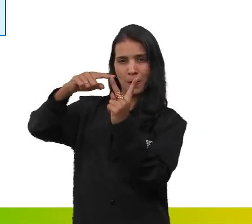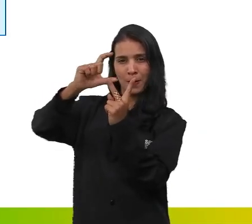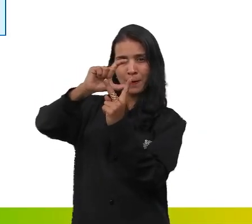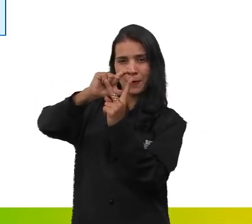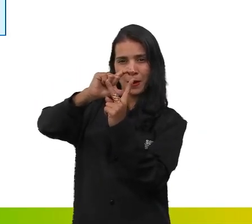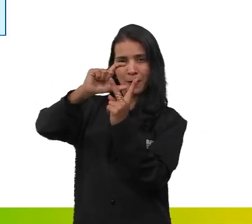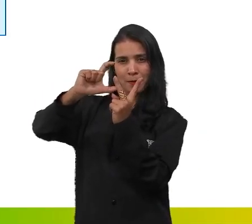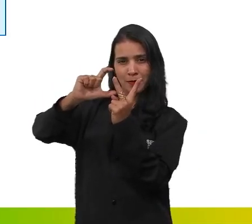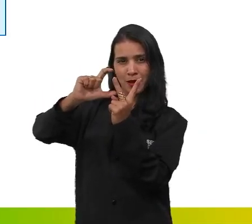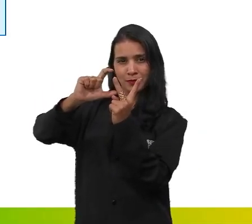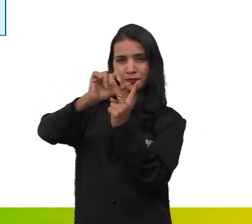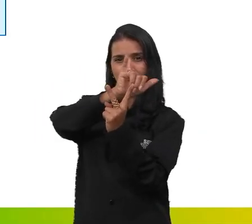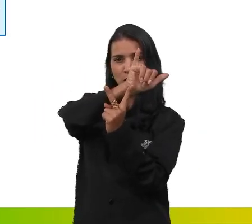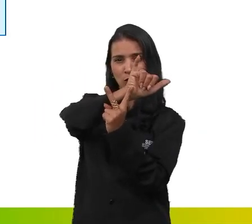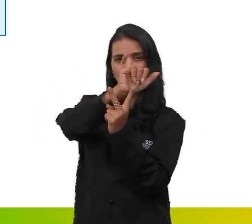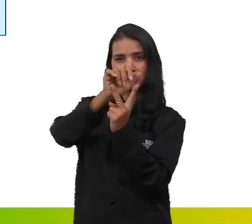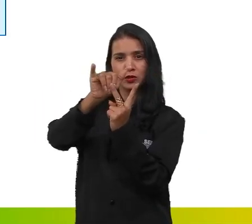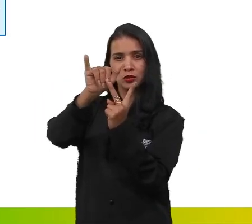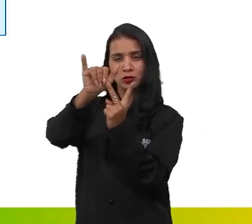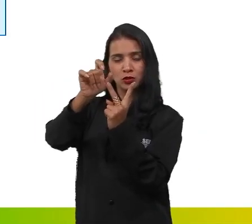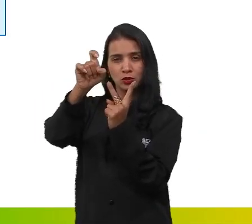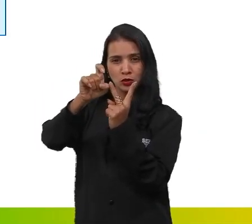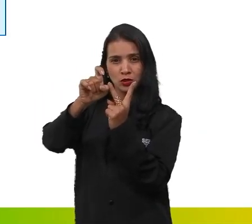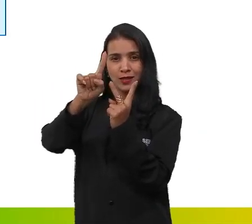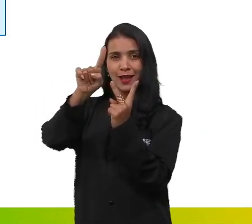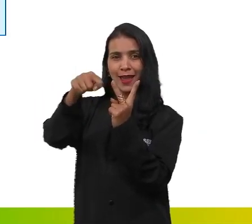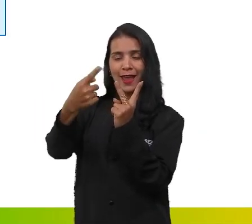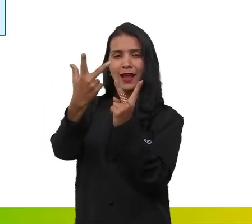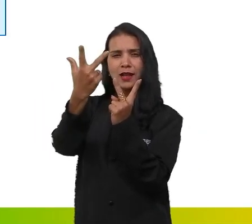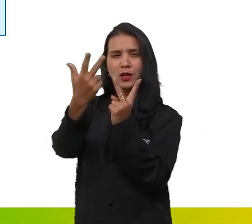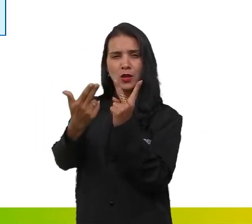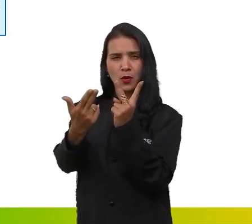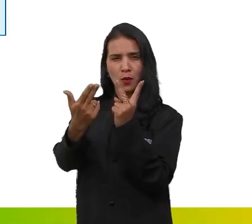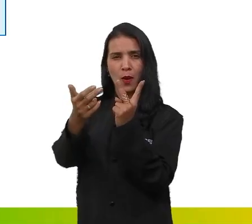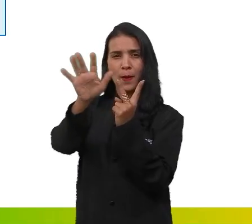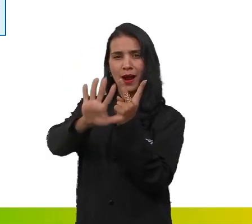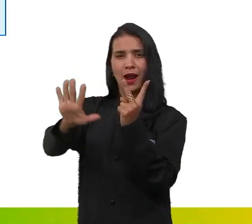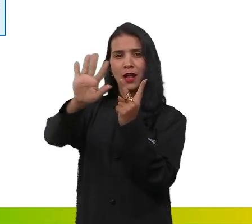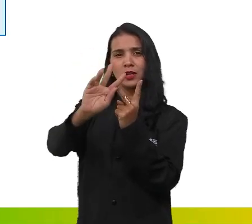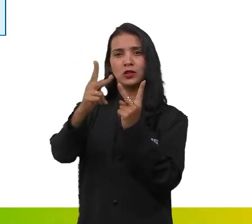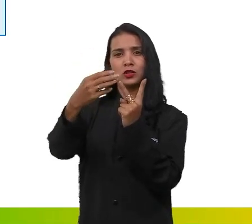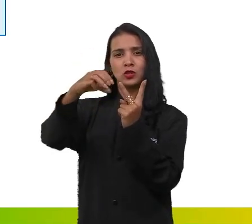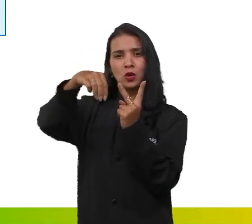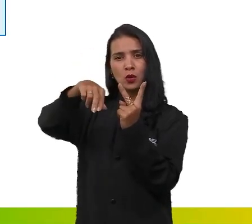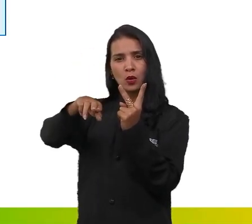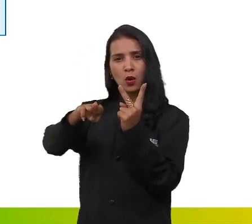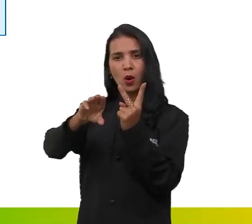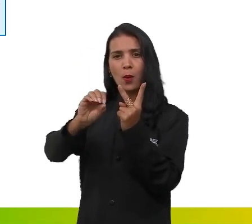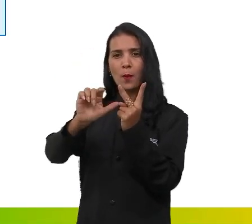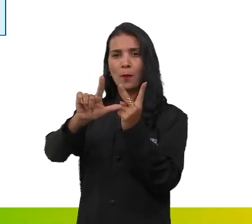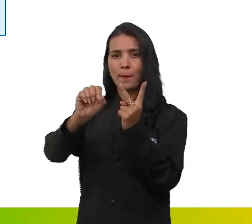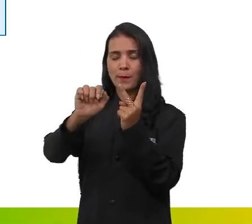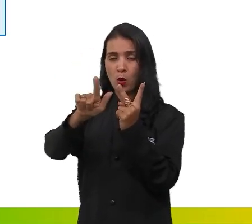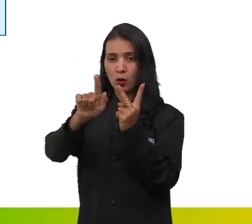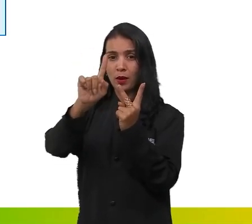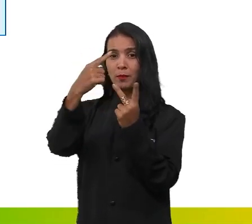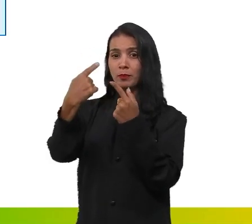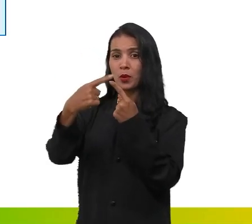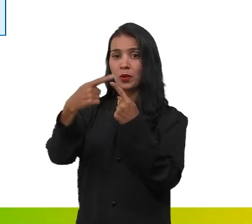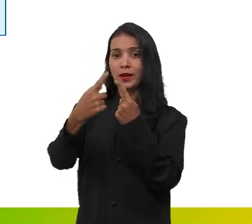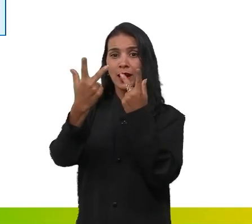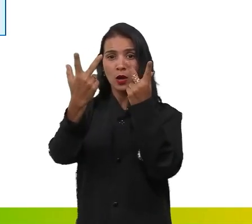equivalentes, que recebe o nome de região homóloga, tá? Homóloga quer dizer que eles são iguais.